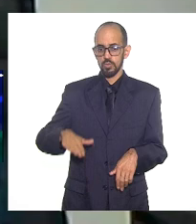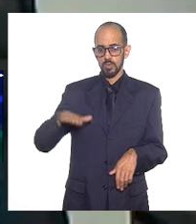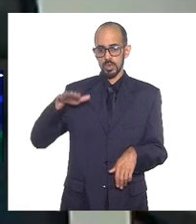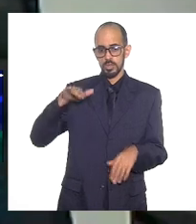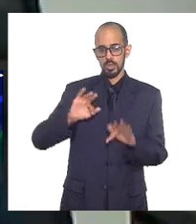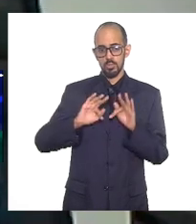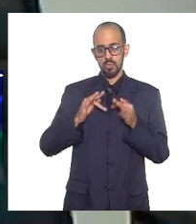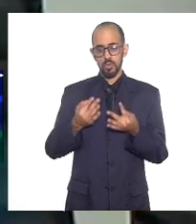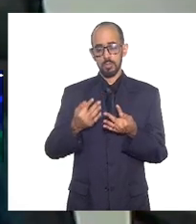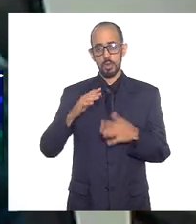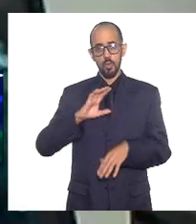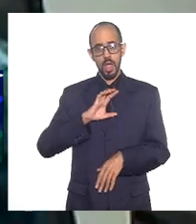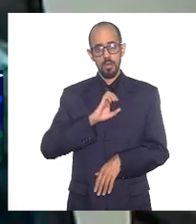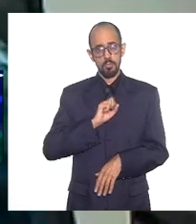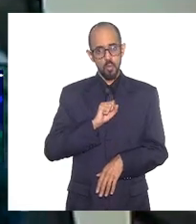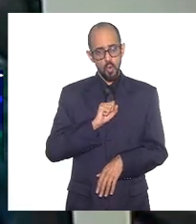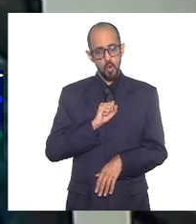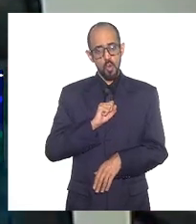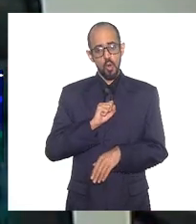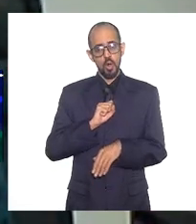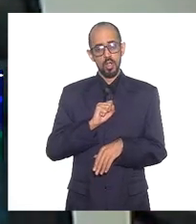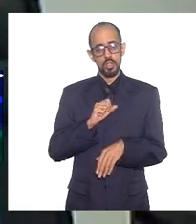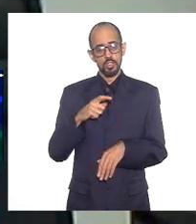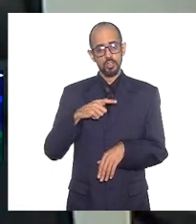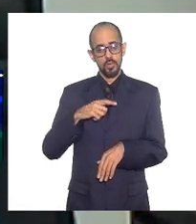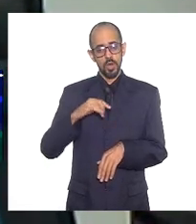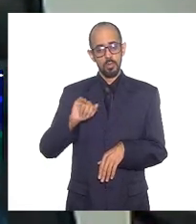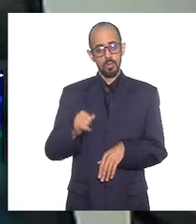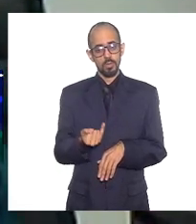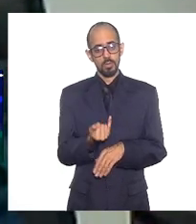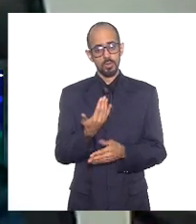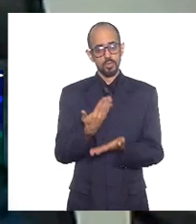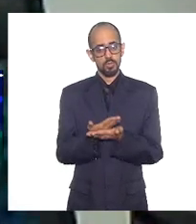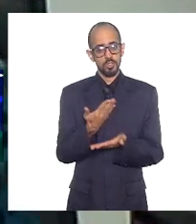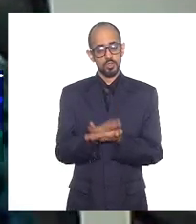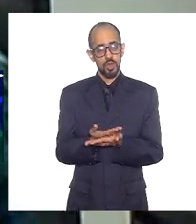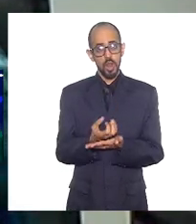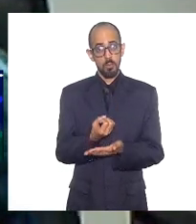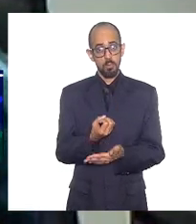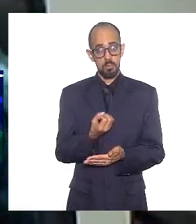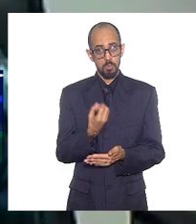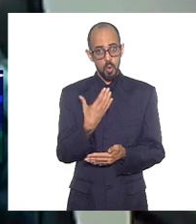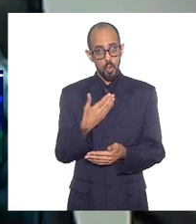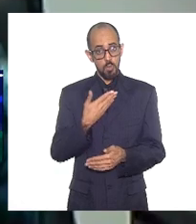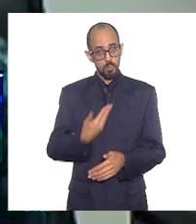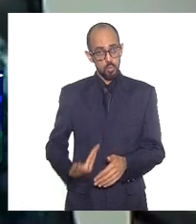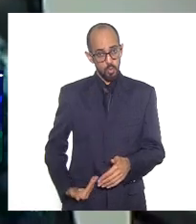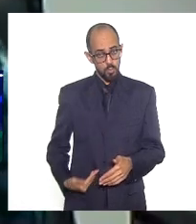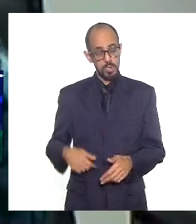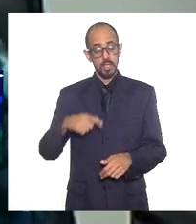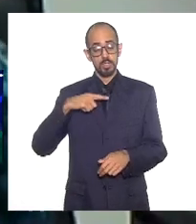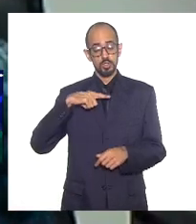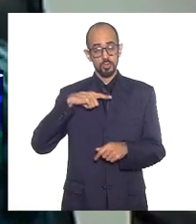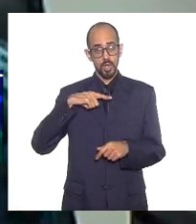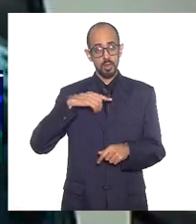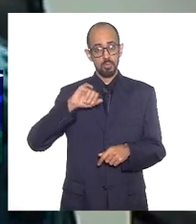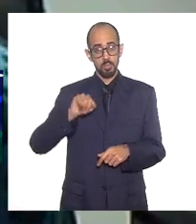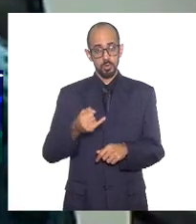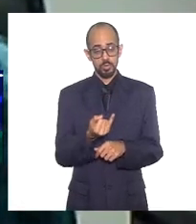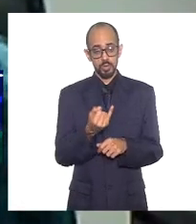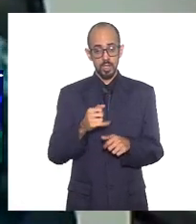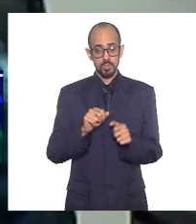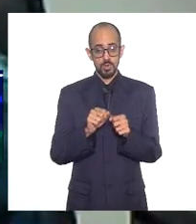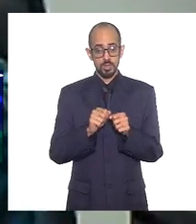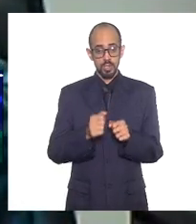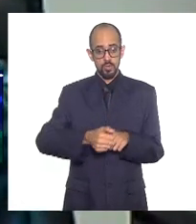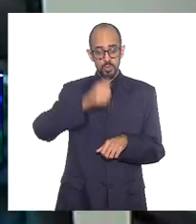muito amor e que tiveram a oportunidade de uma boa escola pública, tiveram a oportunidade de fazer um vestibular e